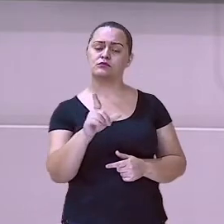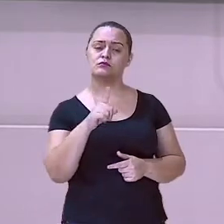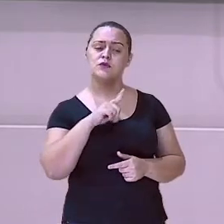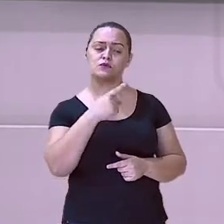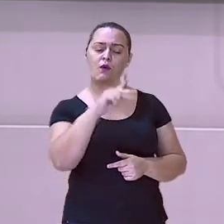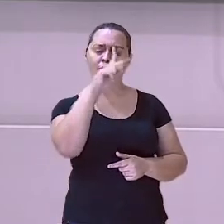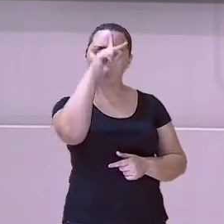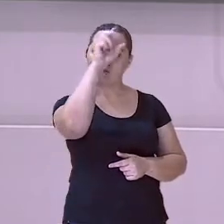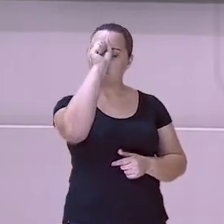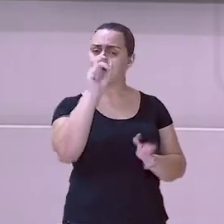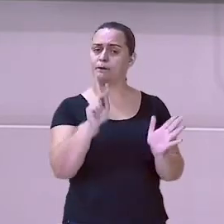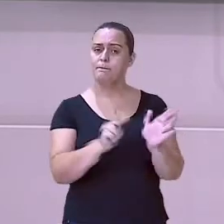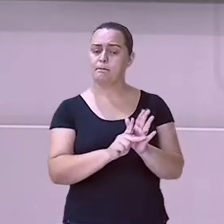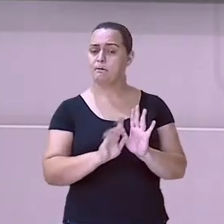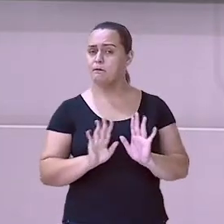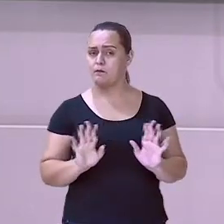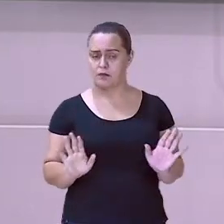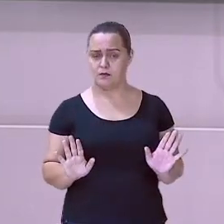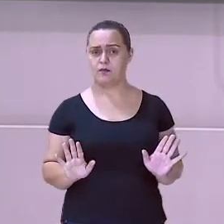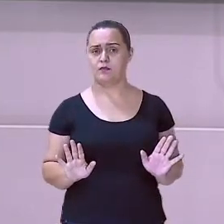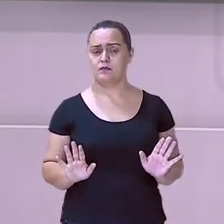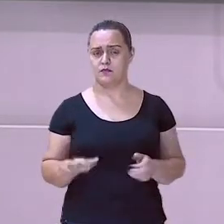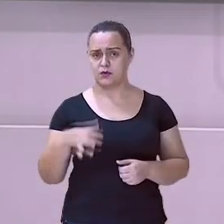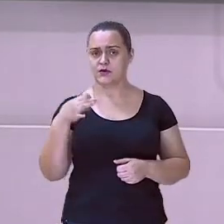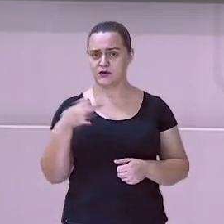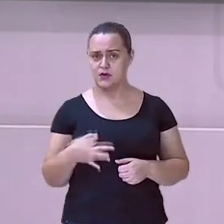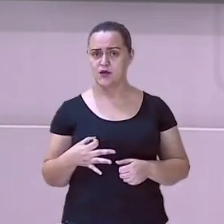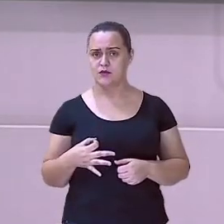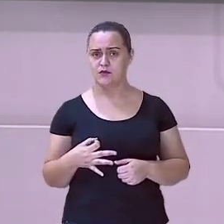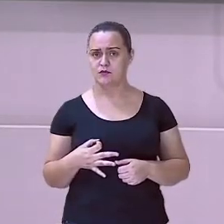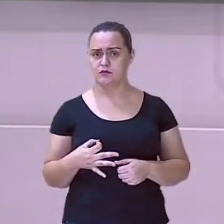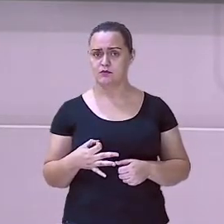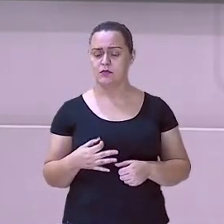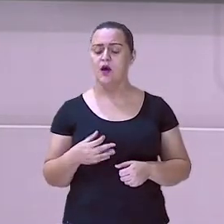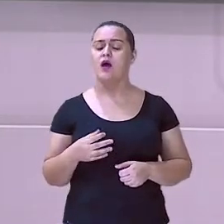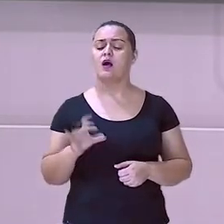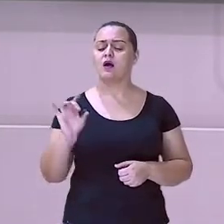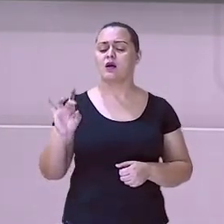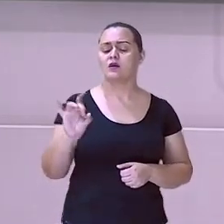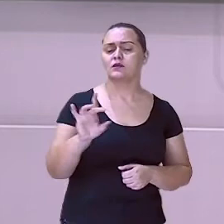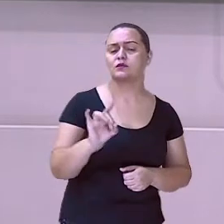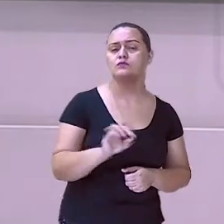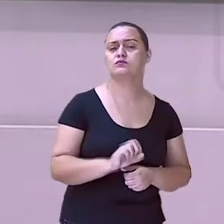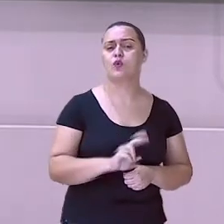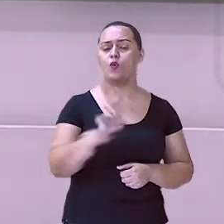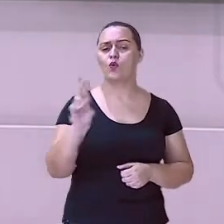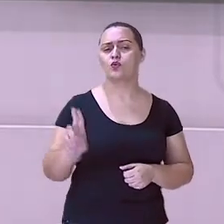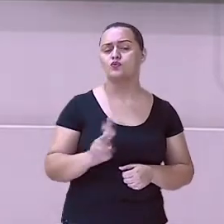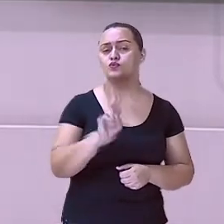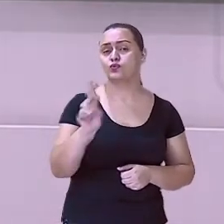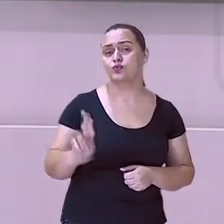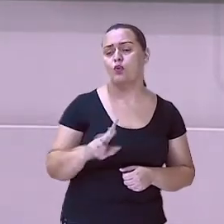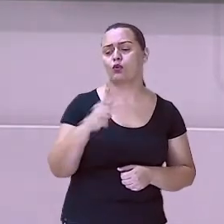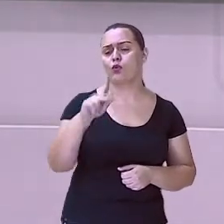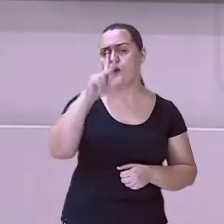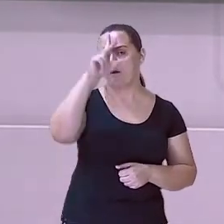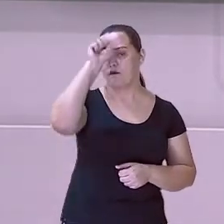força. Cada um utilizou das suas artimanhas para conseguir o seu